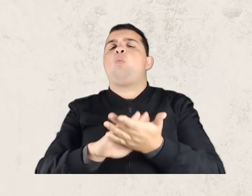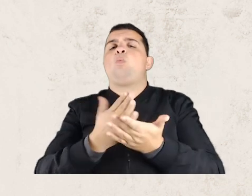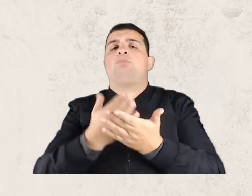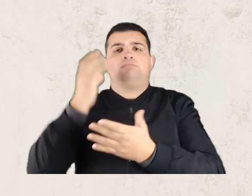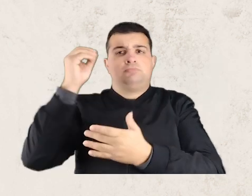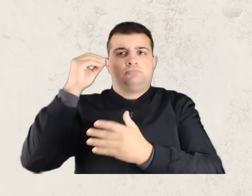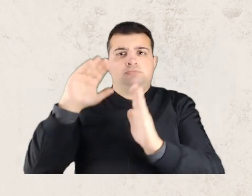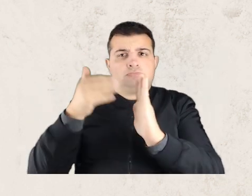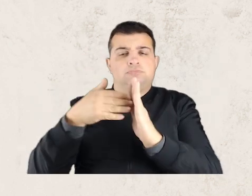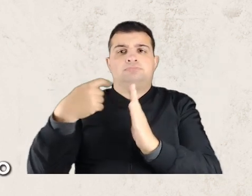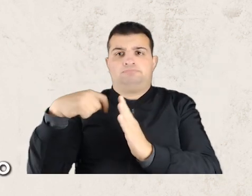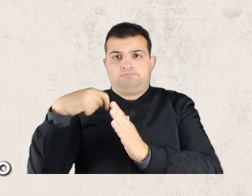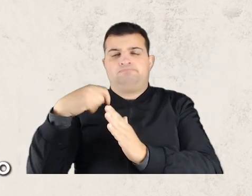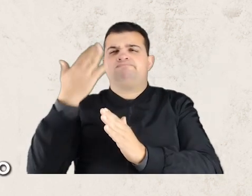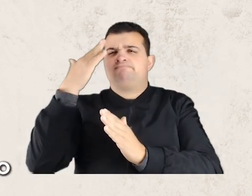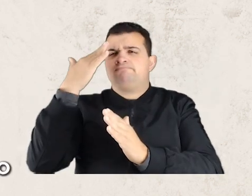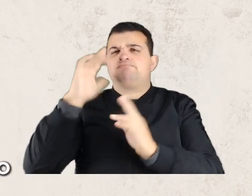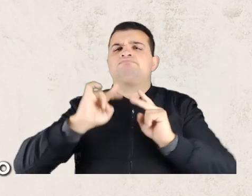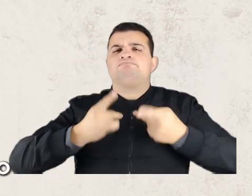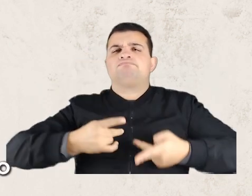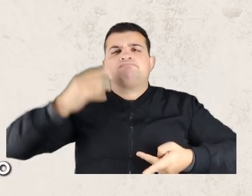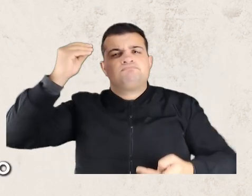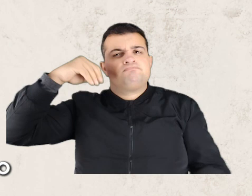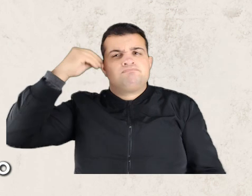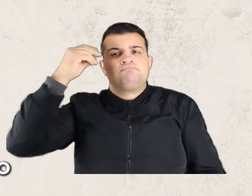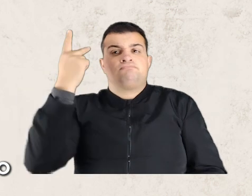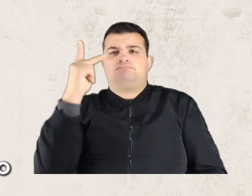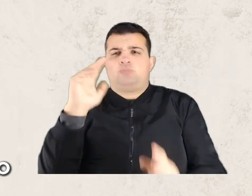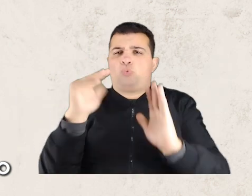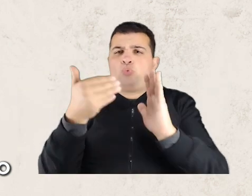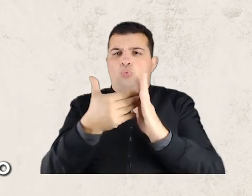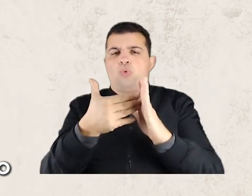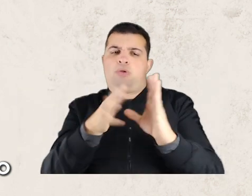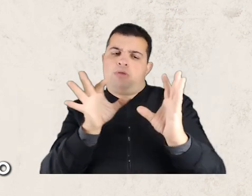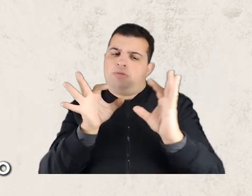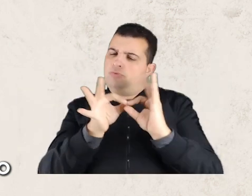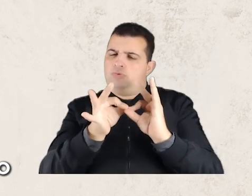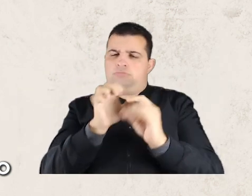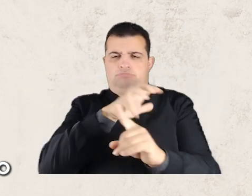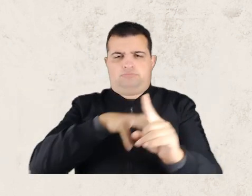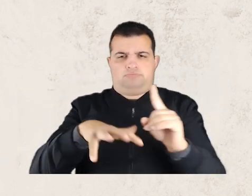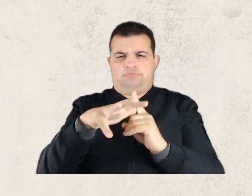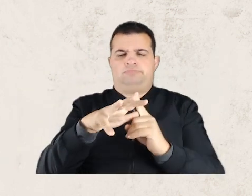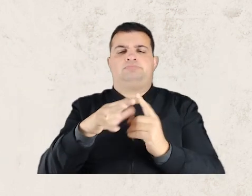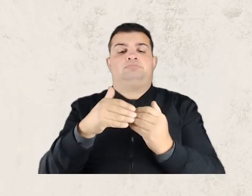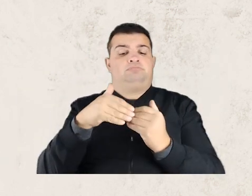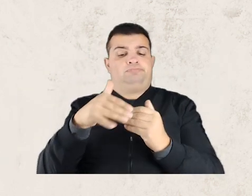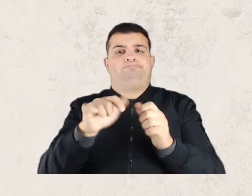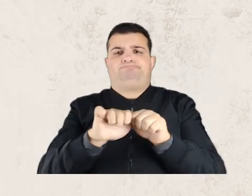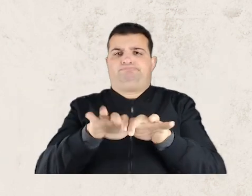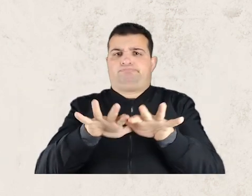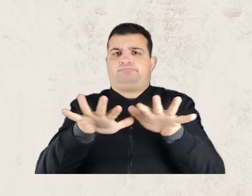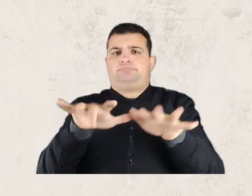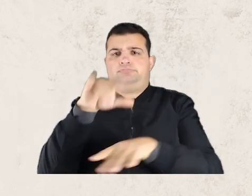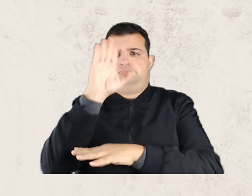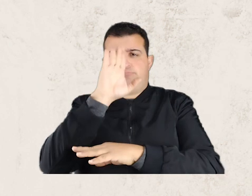Ou seja, toda a psicologia deveria entender o humano psicológico na sua integração com a sociedade. Essa ideia ganha força